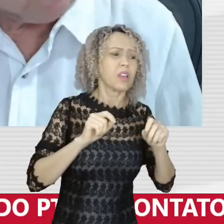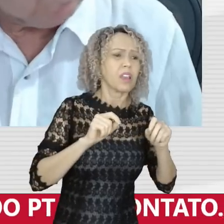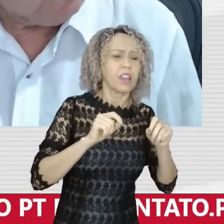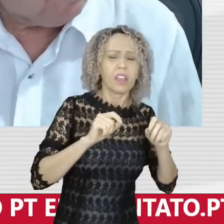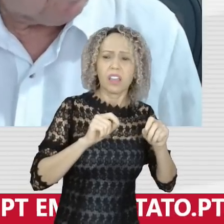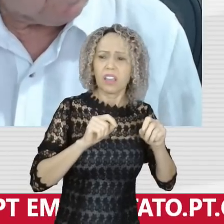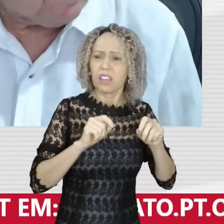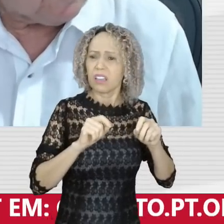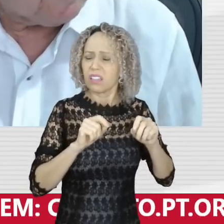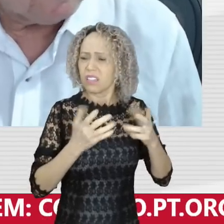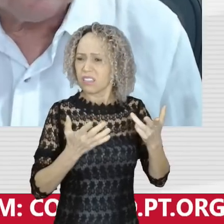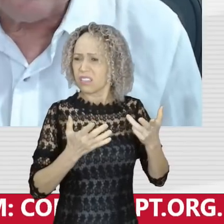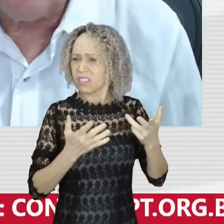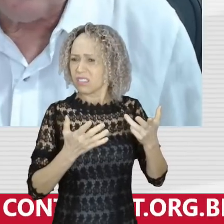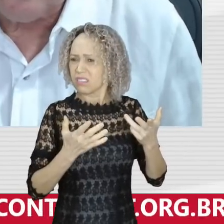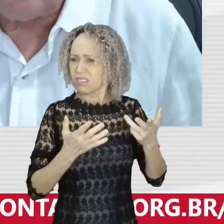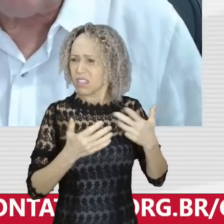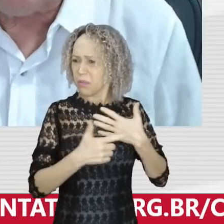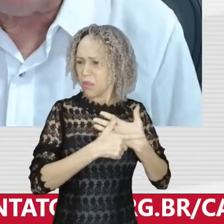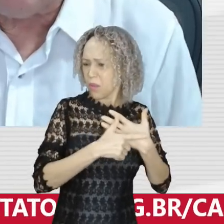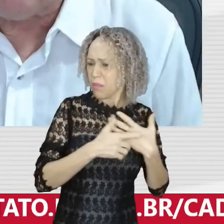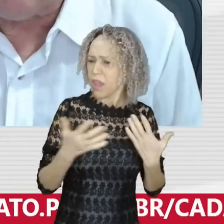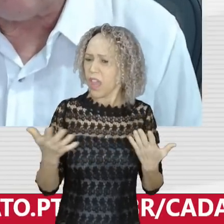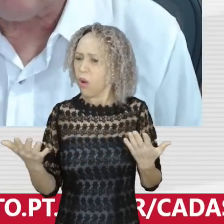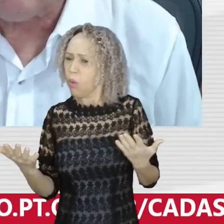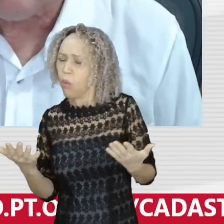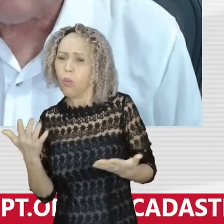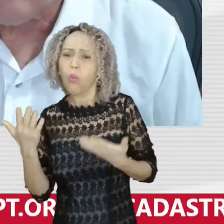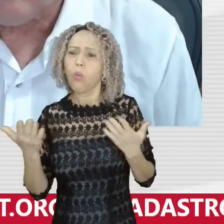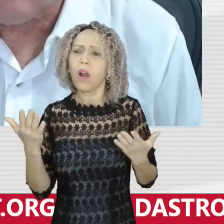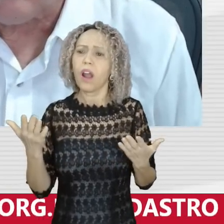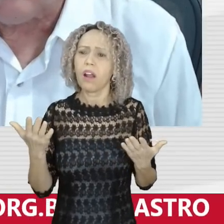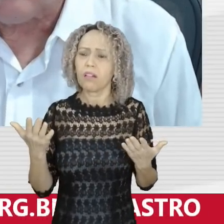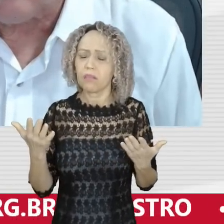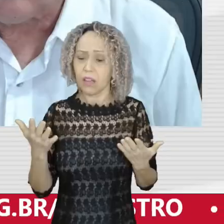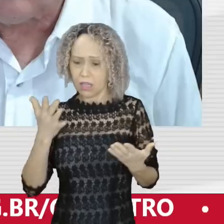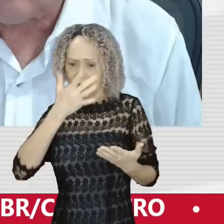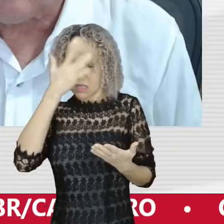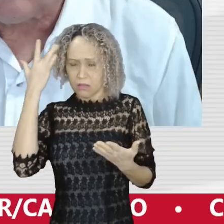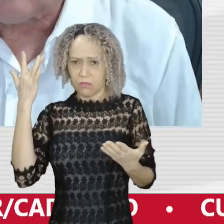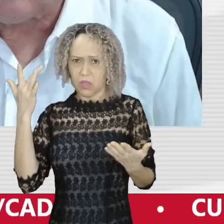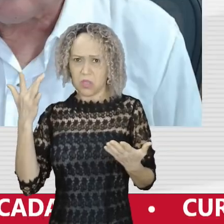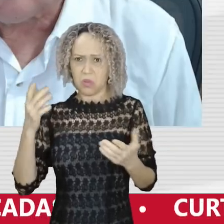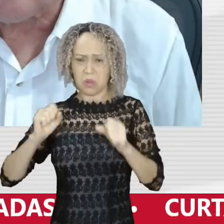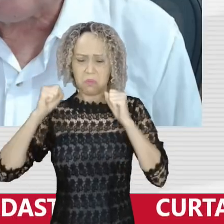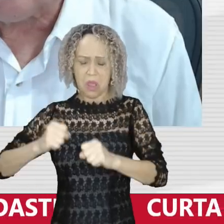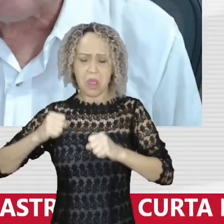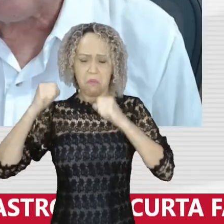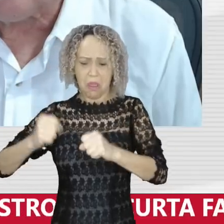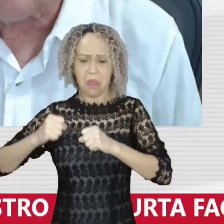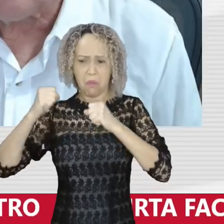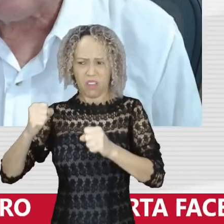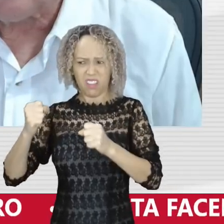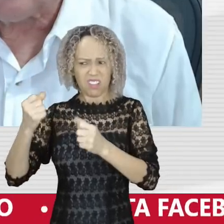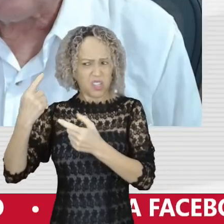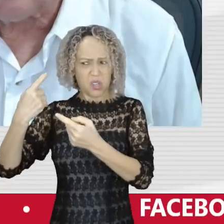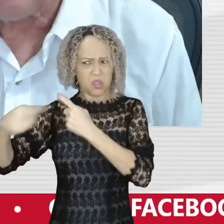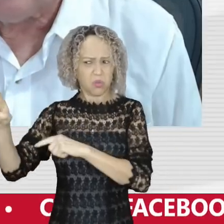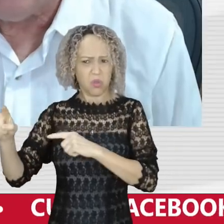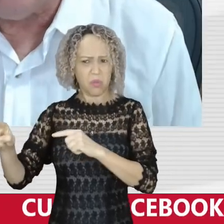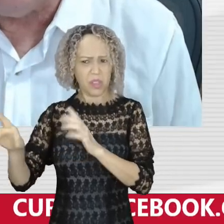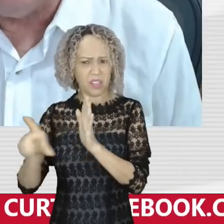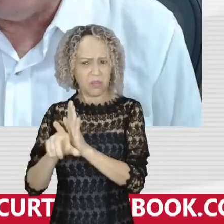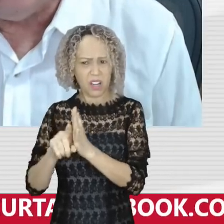nisso, enfim. Acho que é resultado disso, esse ativismo fora do eixo aí, sabe? Que está... As